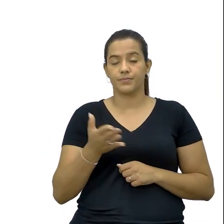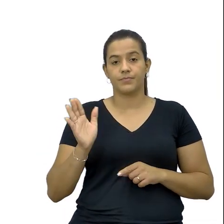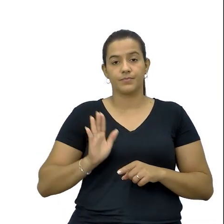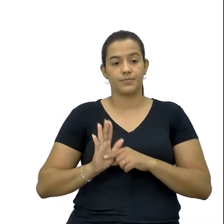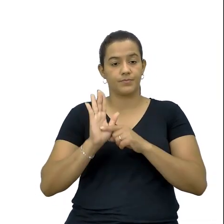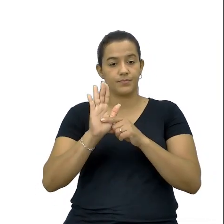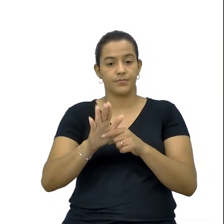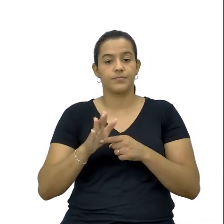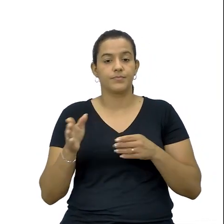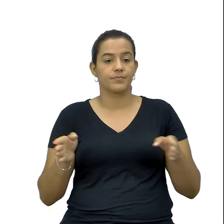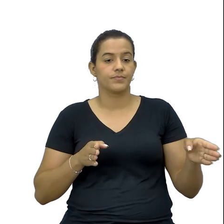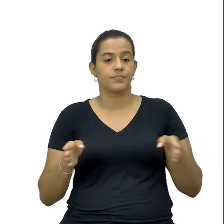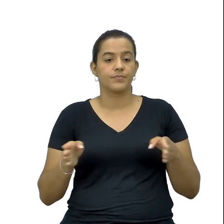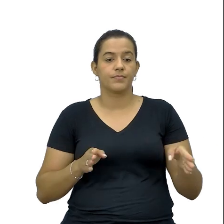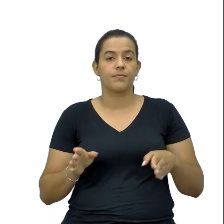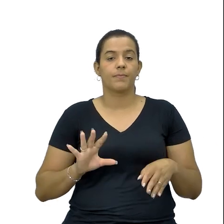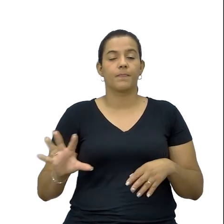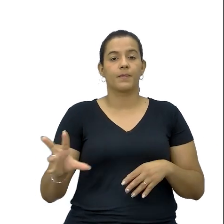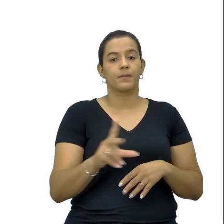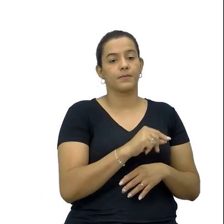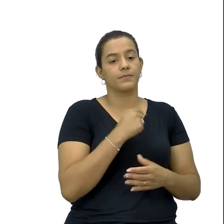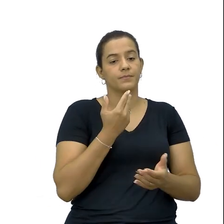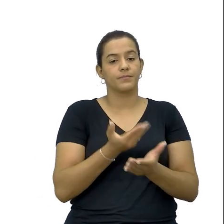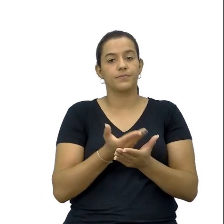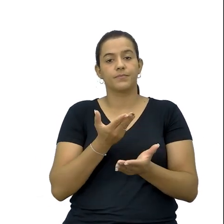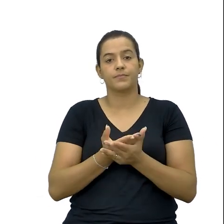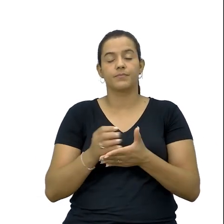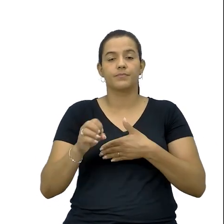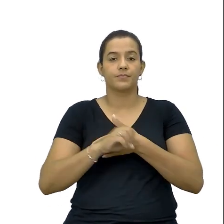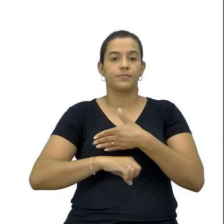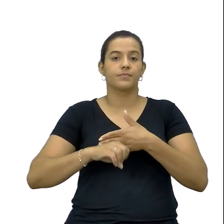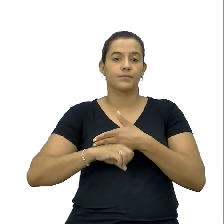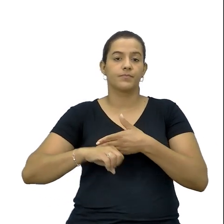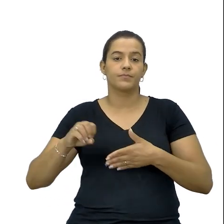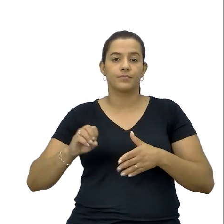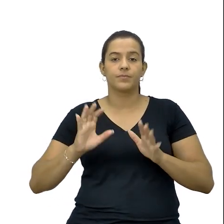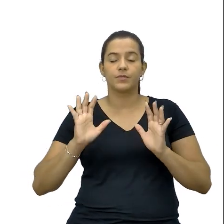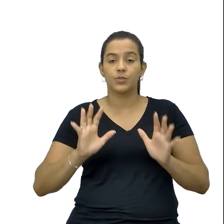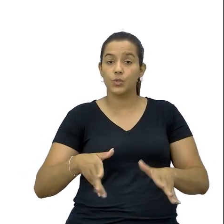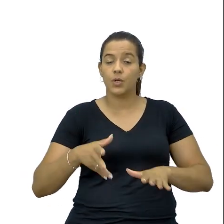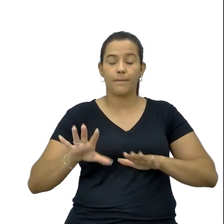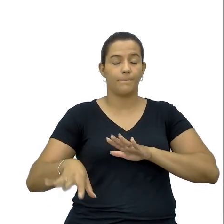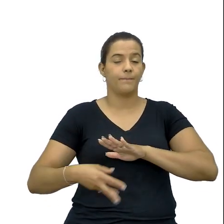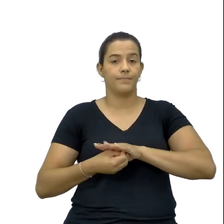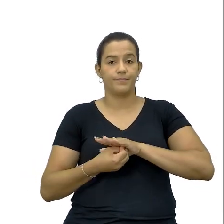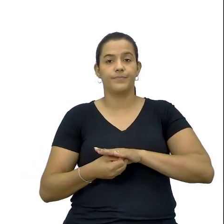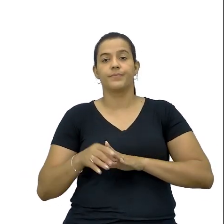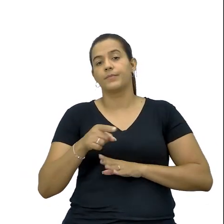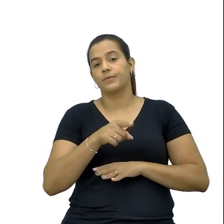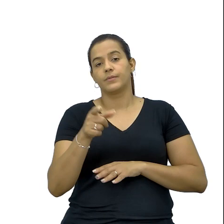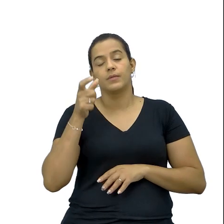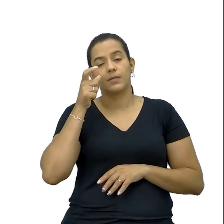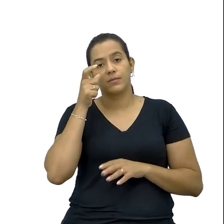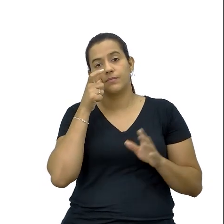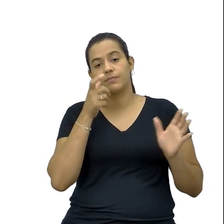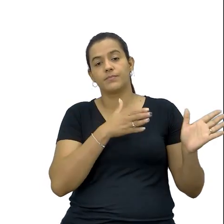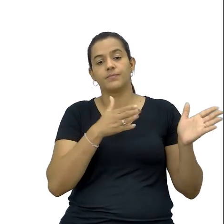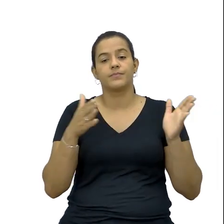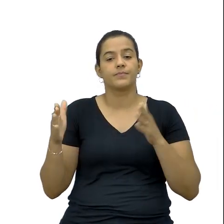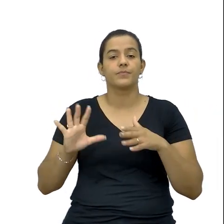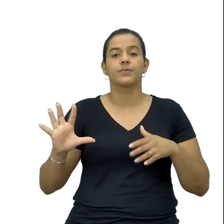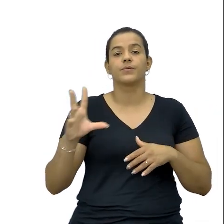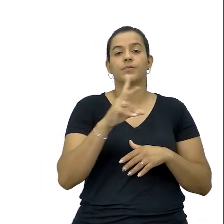auxiliando nesse momento também, todas as aulas já gravadas do Centro de Mídias, com todos os conteúdos matemáticos aí, com